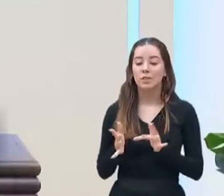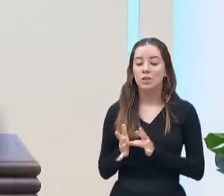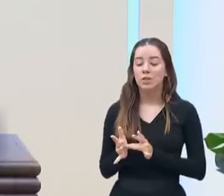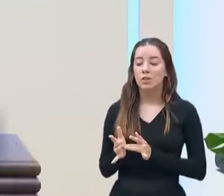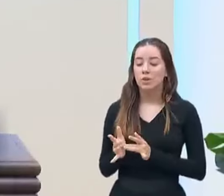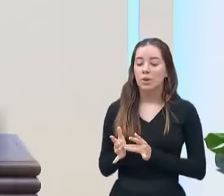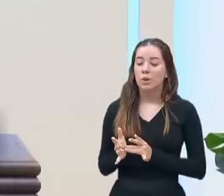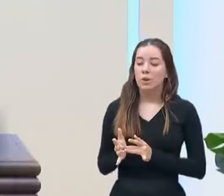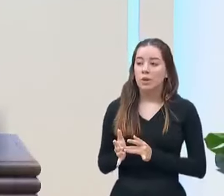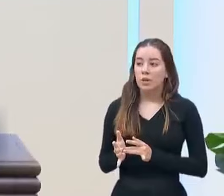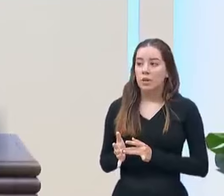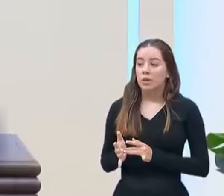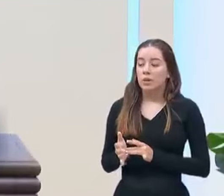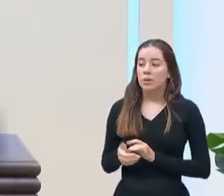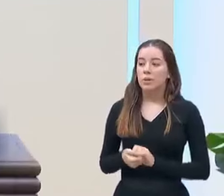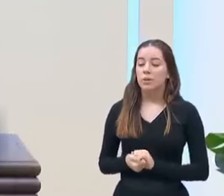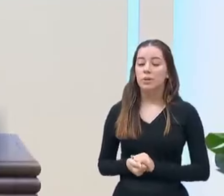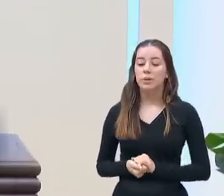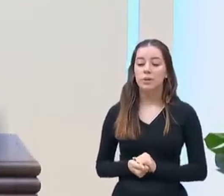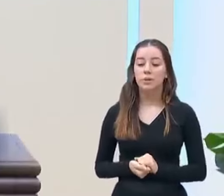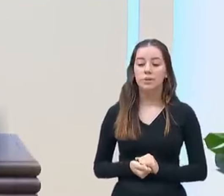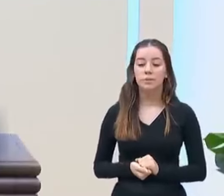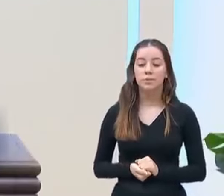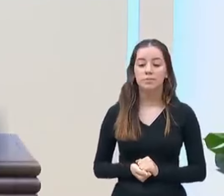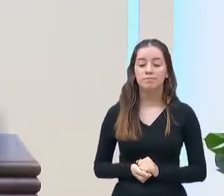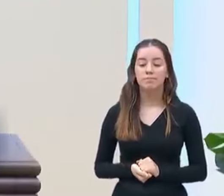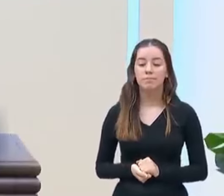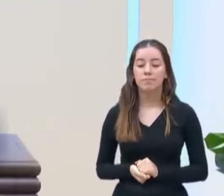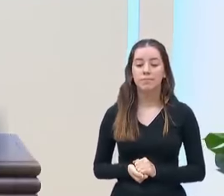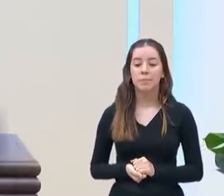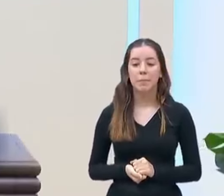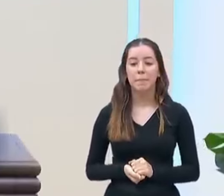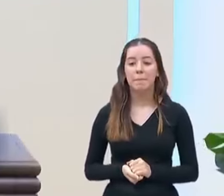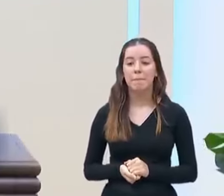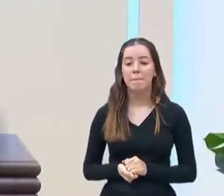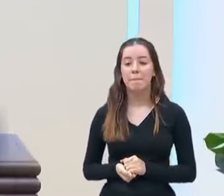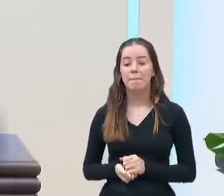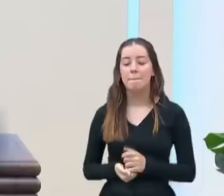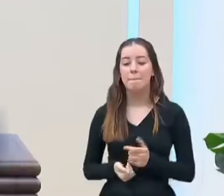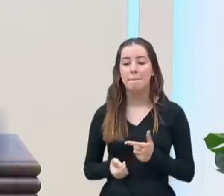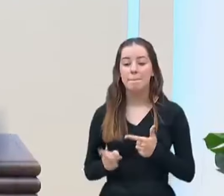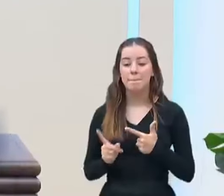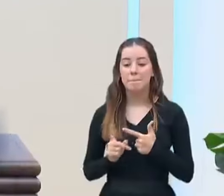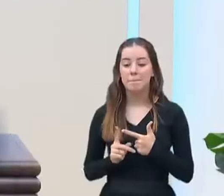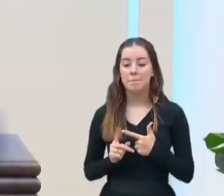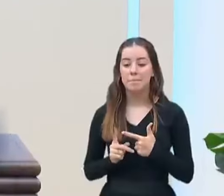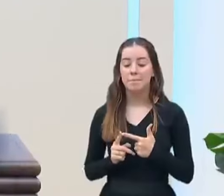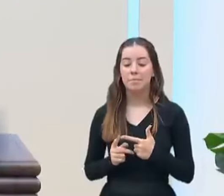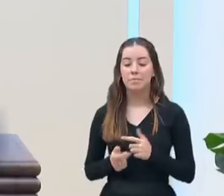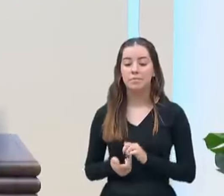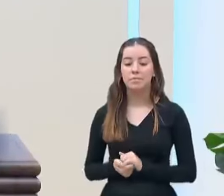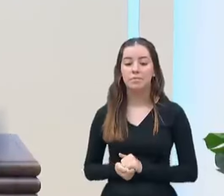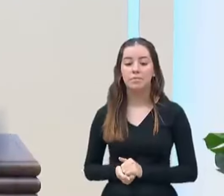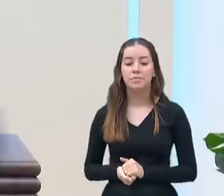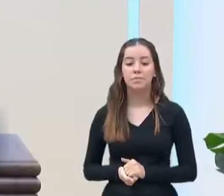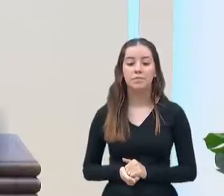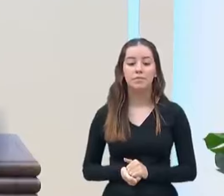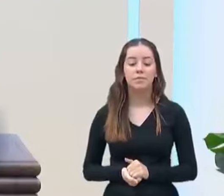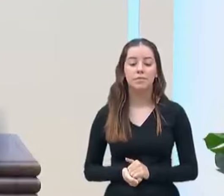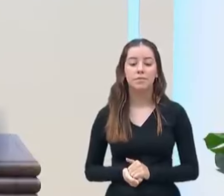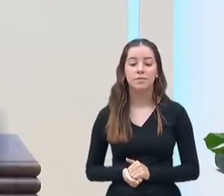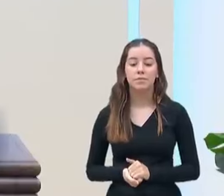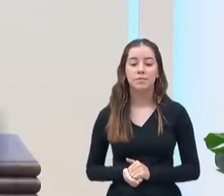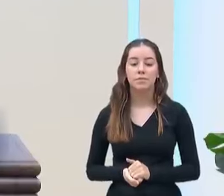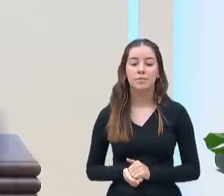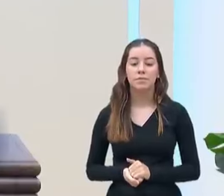a sua mão. Glória a Deus. Segundo lugar, que coisa linda. Diz aqui o texto, ele estende a mão, o que é que ele